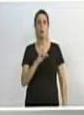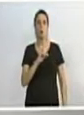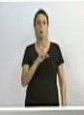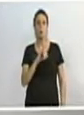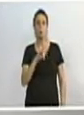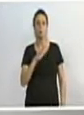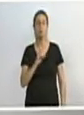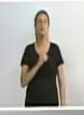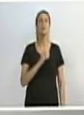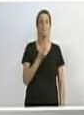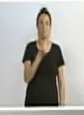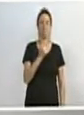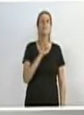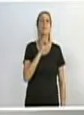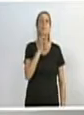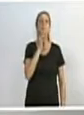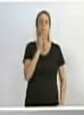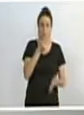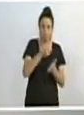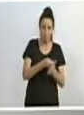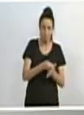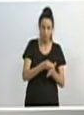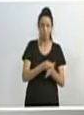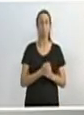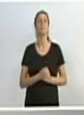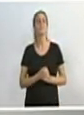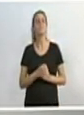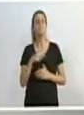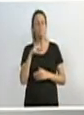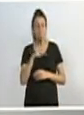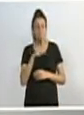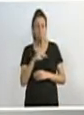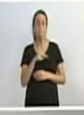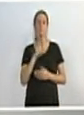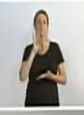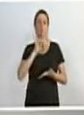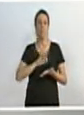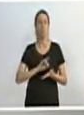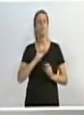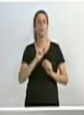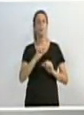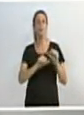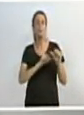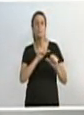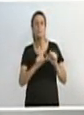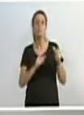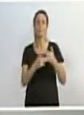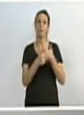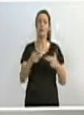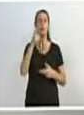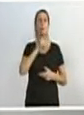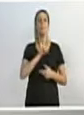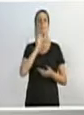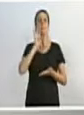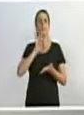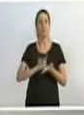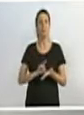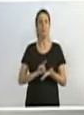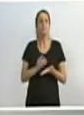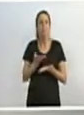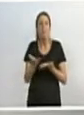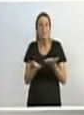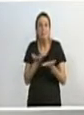632, a gente desenvolveu uma série de oportunidades para que nós dessemos o tratamento diferenciado à micro